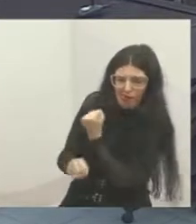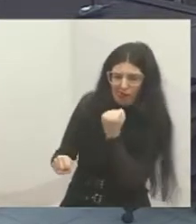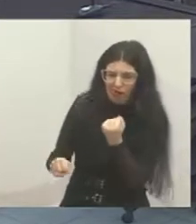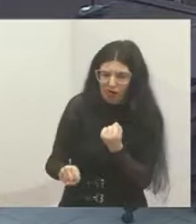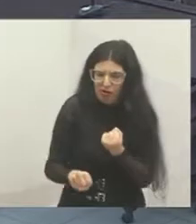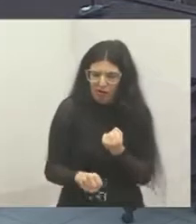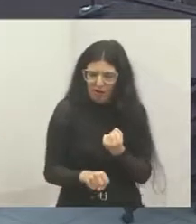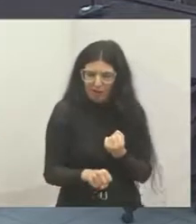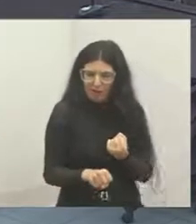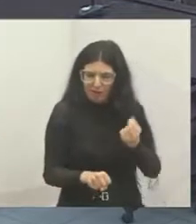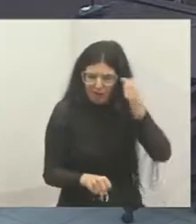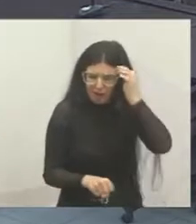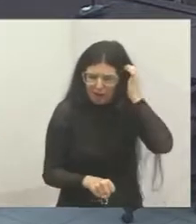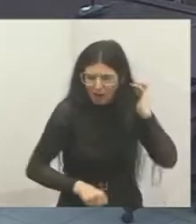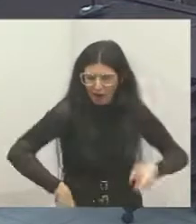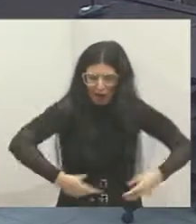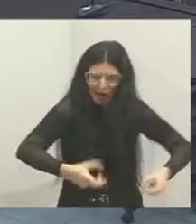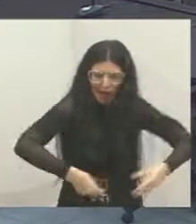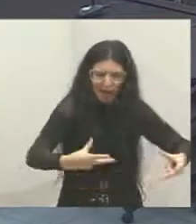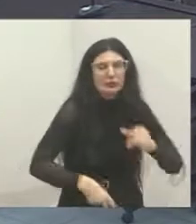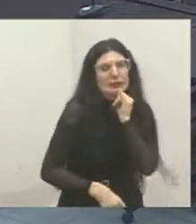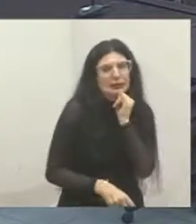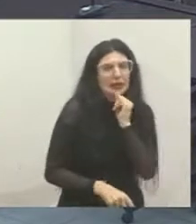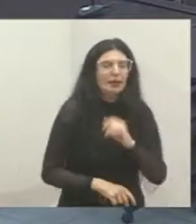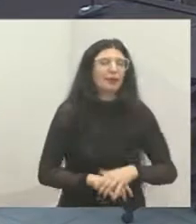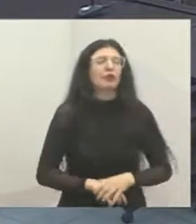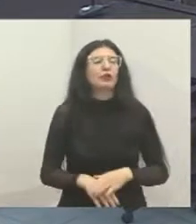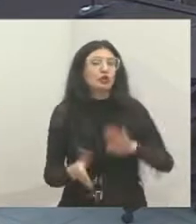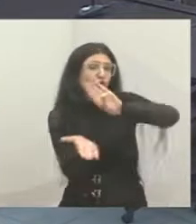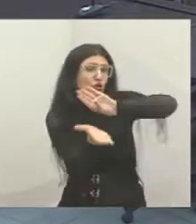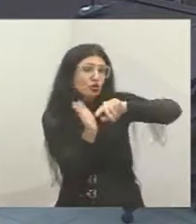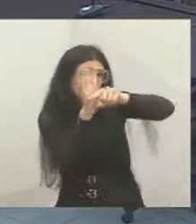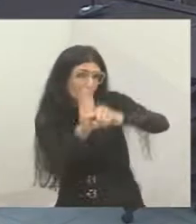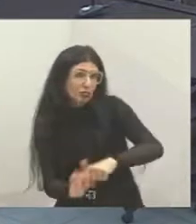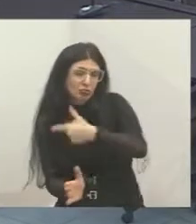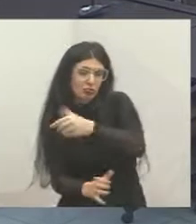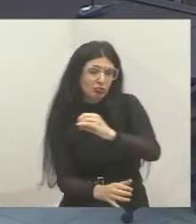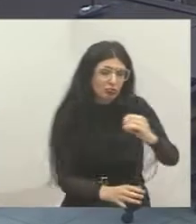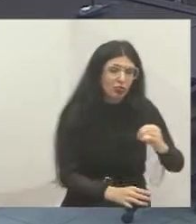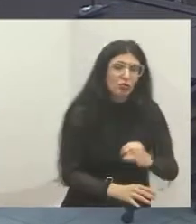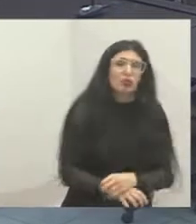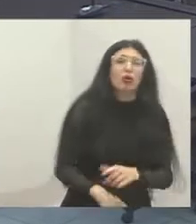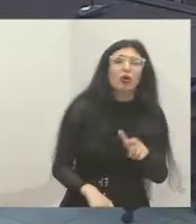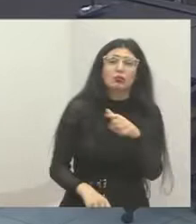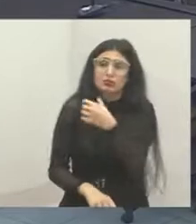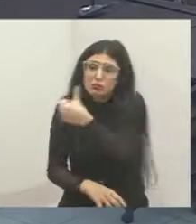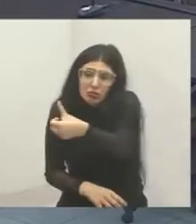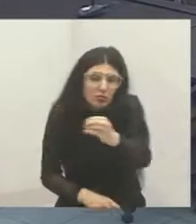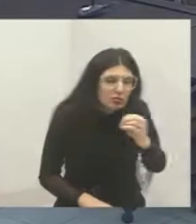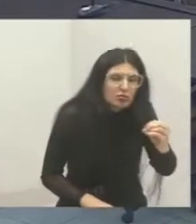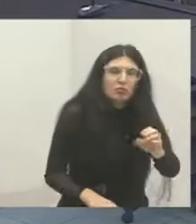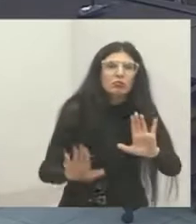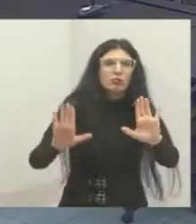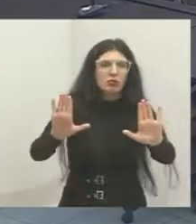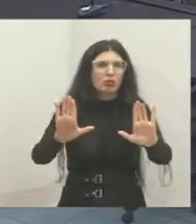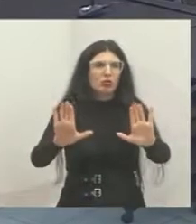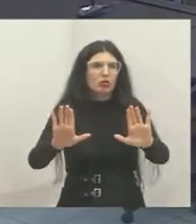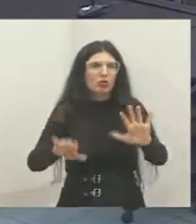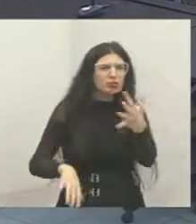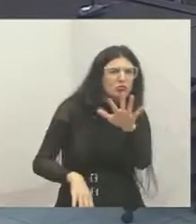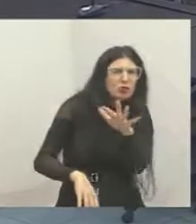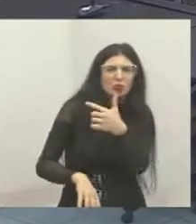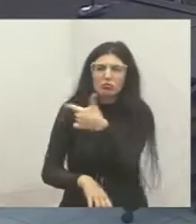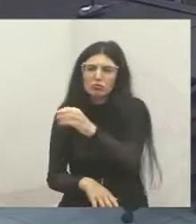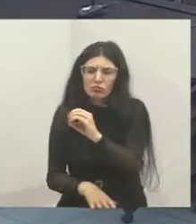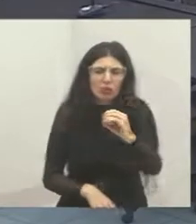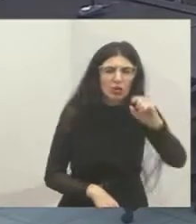Tudo bem, vai, tira dos 800 e tira 200, já é 600. Então, é 15... 200 mil pouquinho,